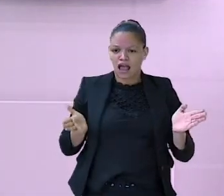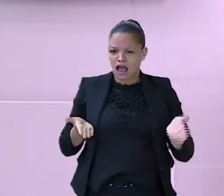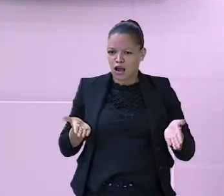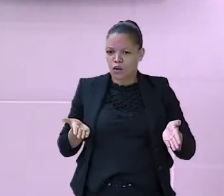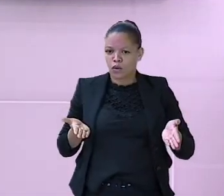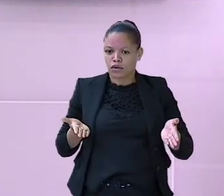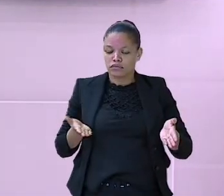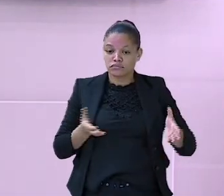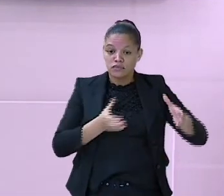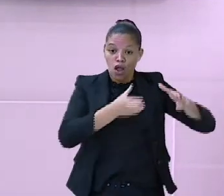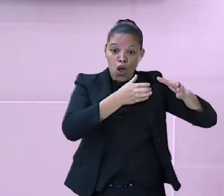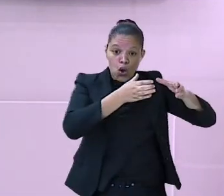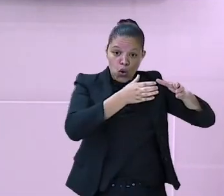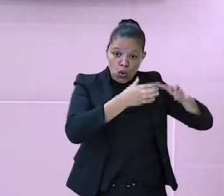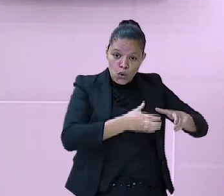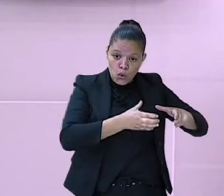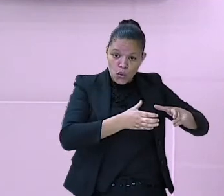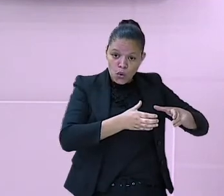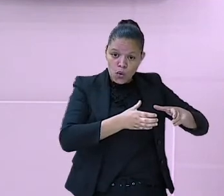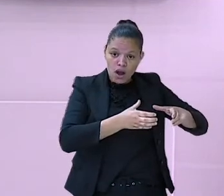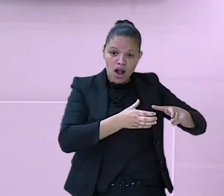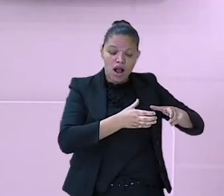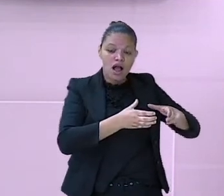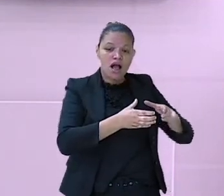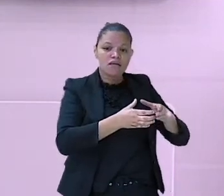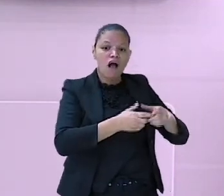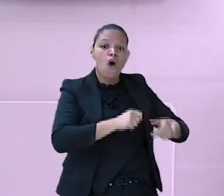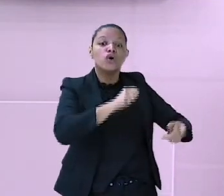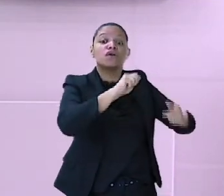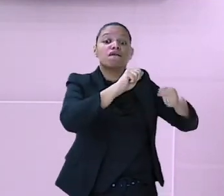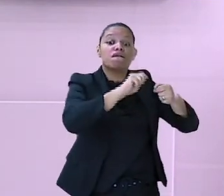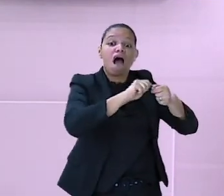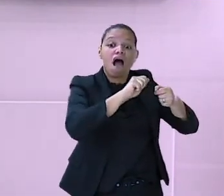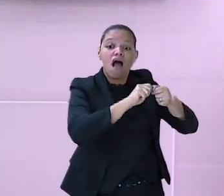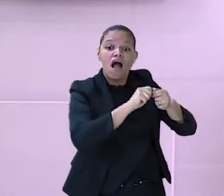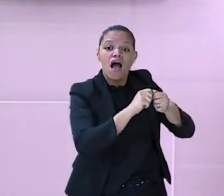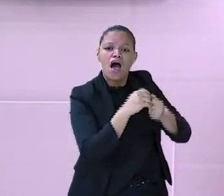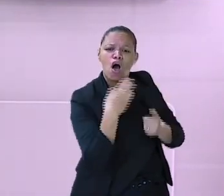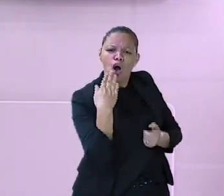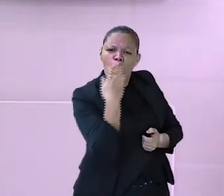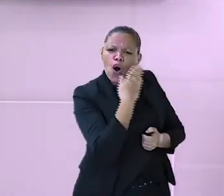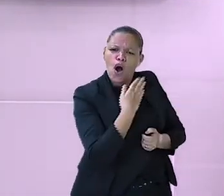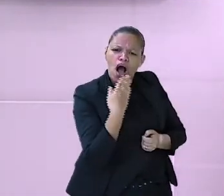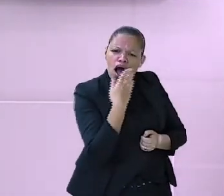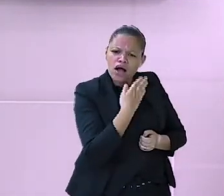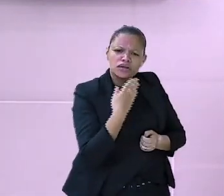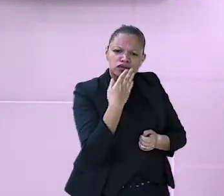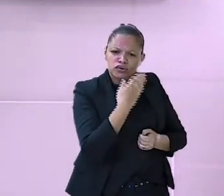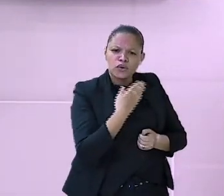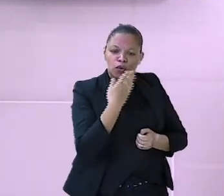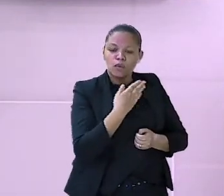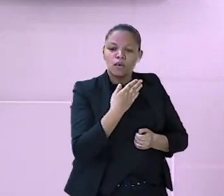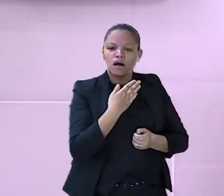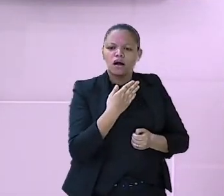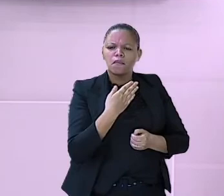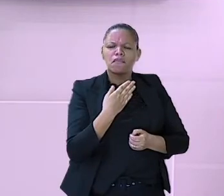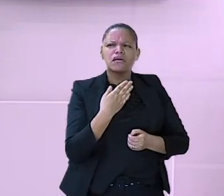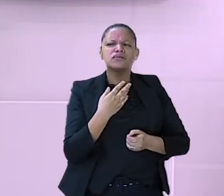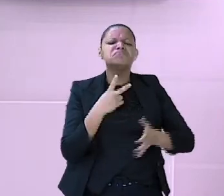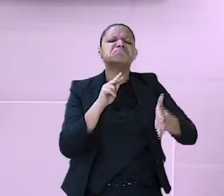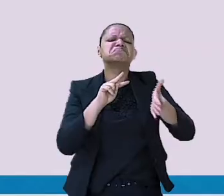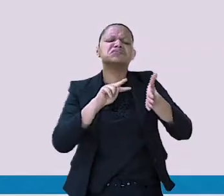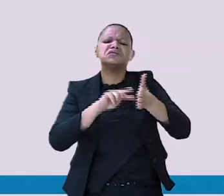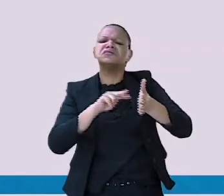local onde era produzido o açúcar durante o período colonial. Então, o engenho é como se fosse ali, não